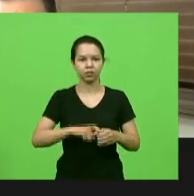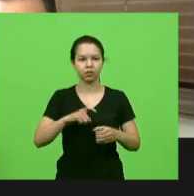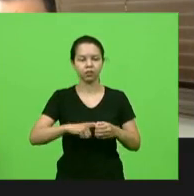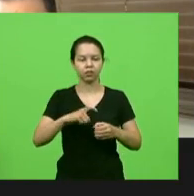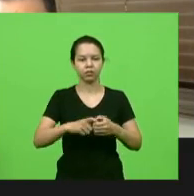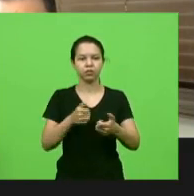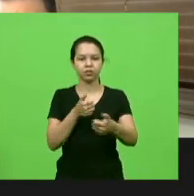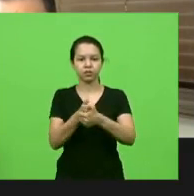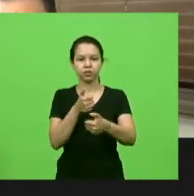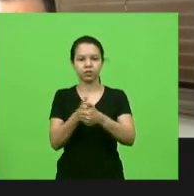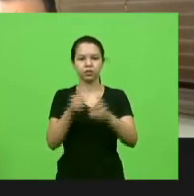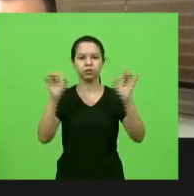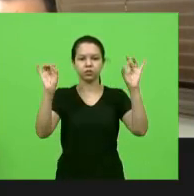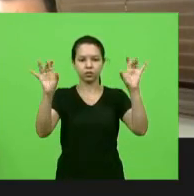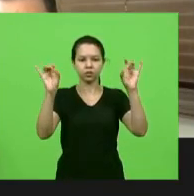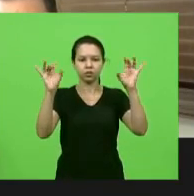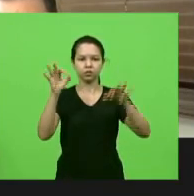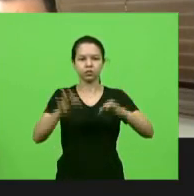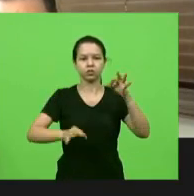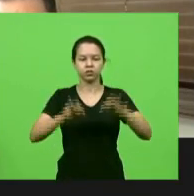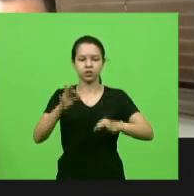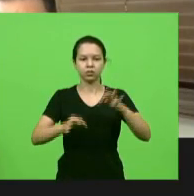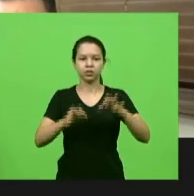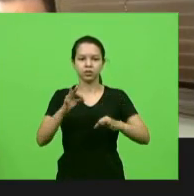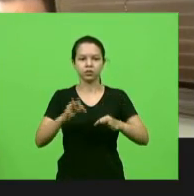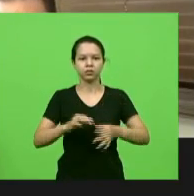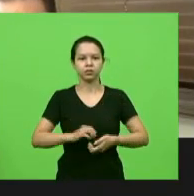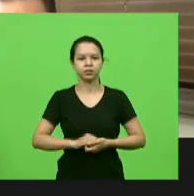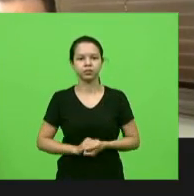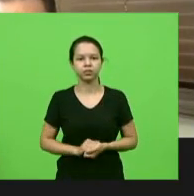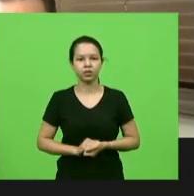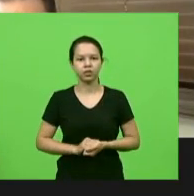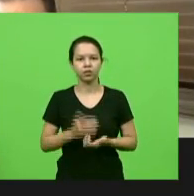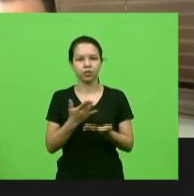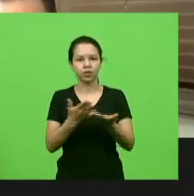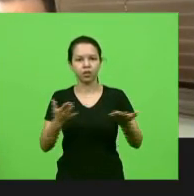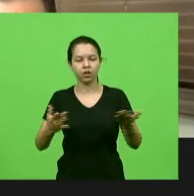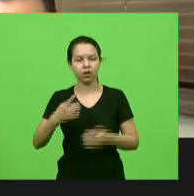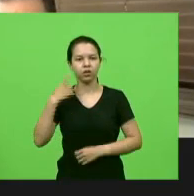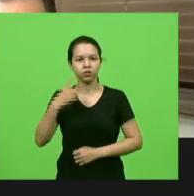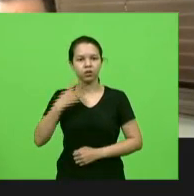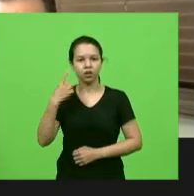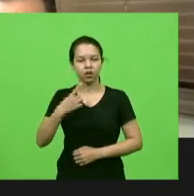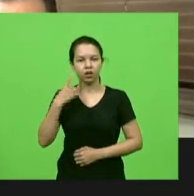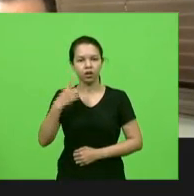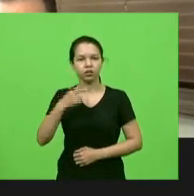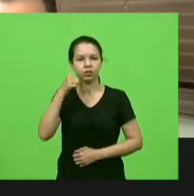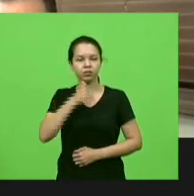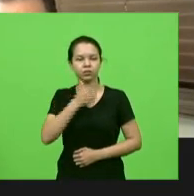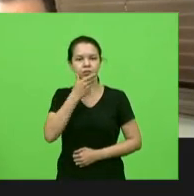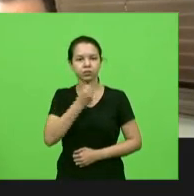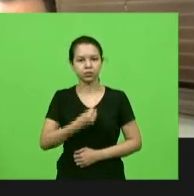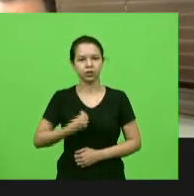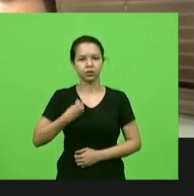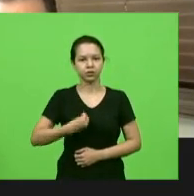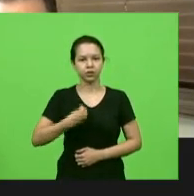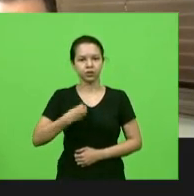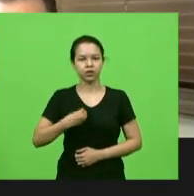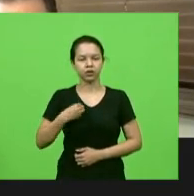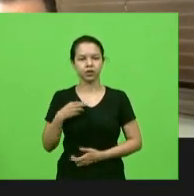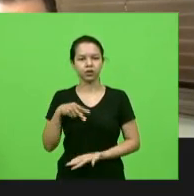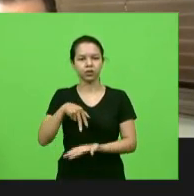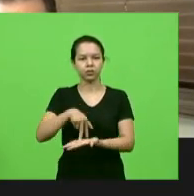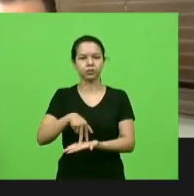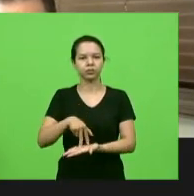Tribunal Especial de Julgamento, senhoras advogadas, senhores advogados aqui presentes,